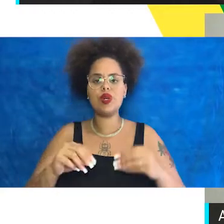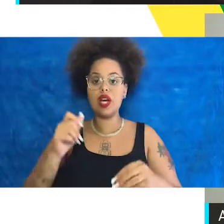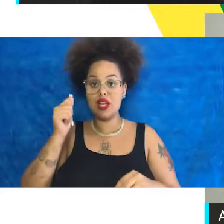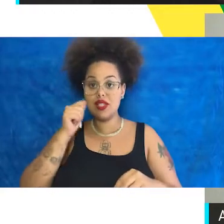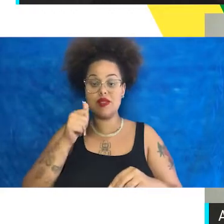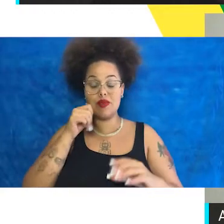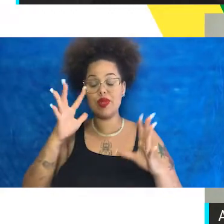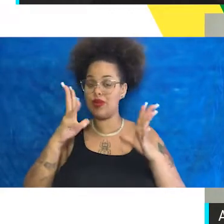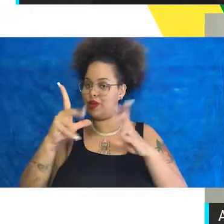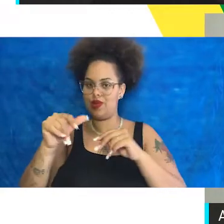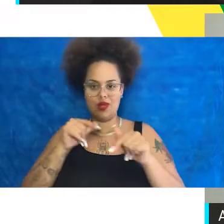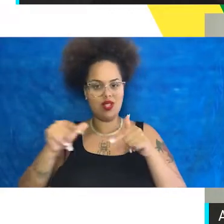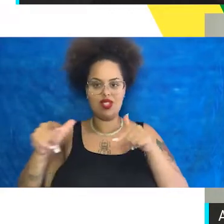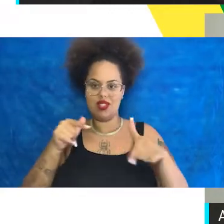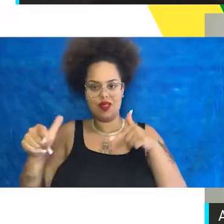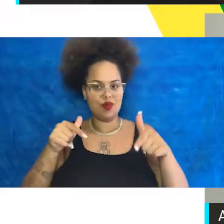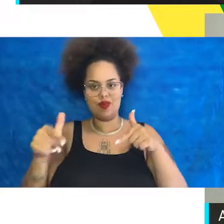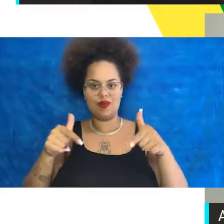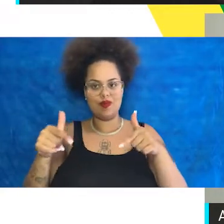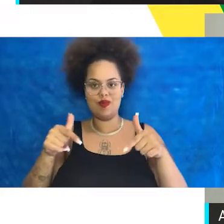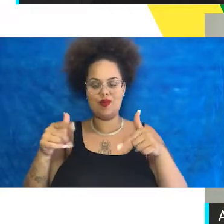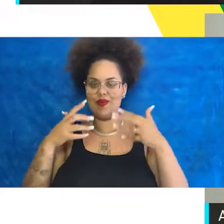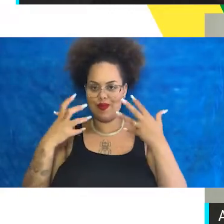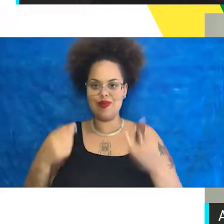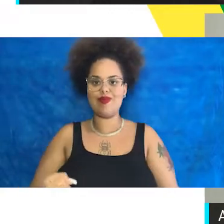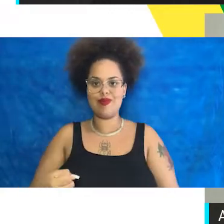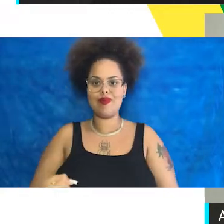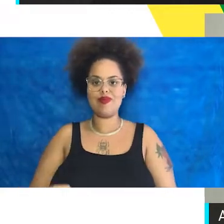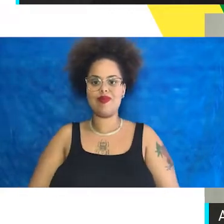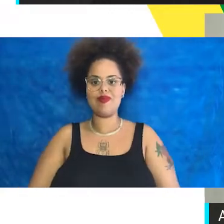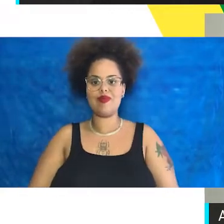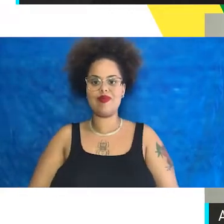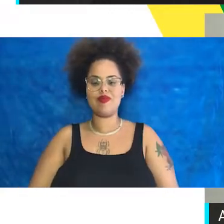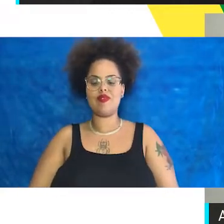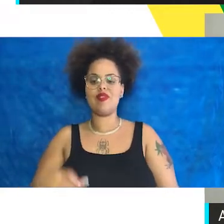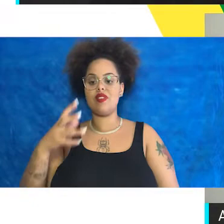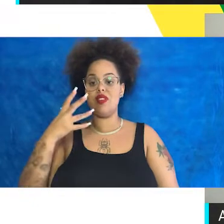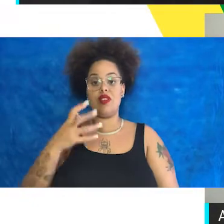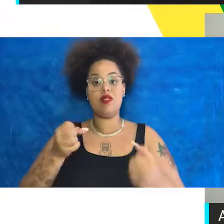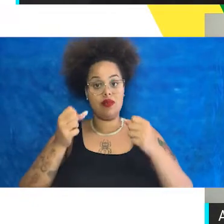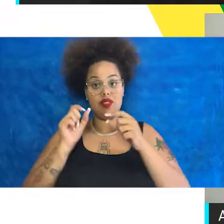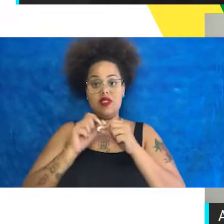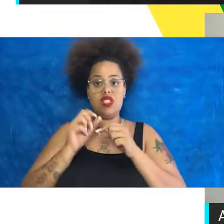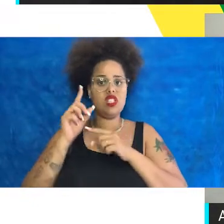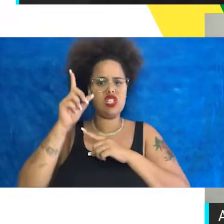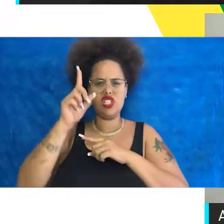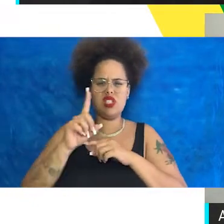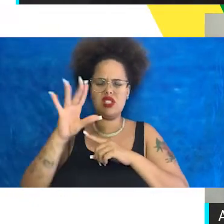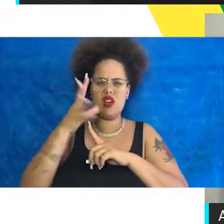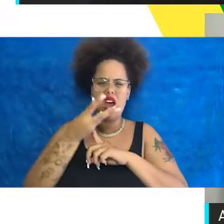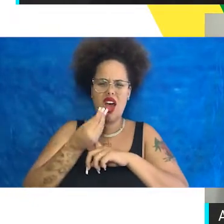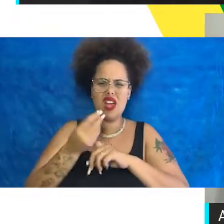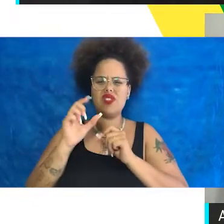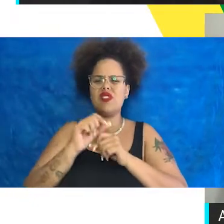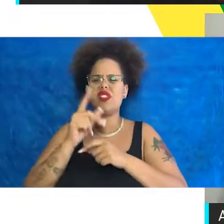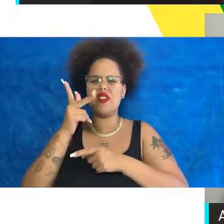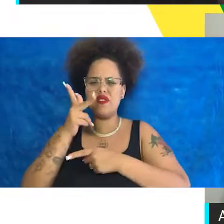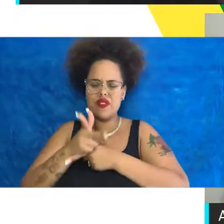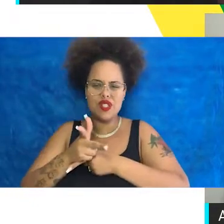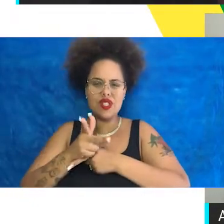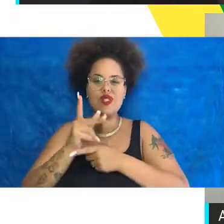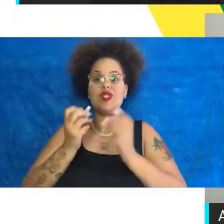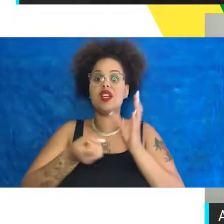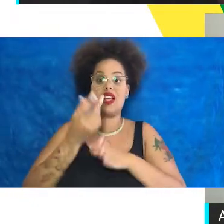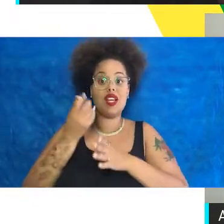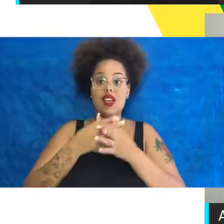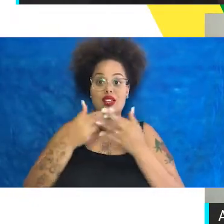tudo trabalhando, entendeu? Então vamos nessa, gente. Vamos fazer direção de arte, vamos fazer cinema, vamos fazer vídeo, vamos criar as coisas